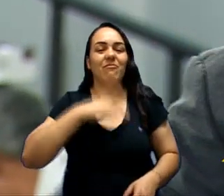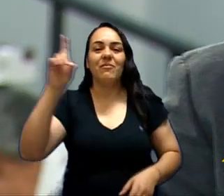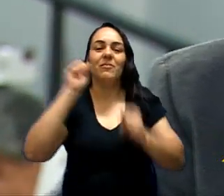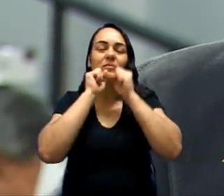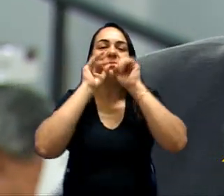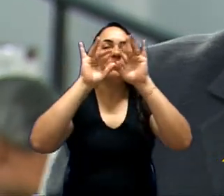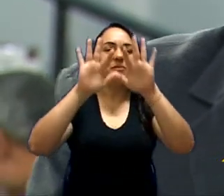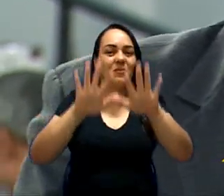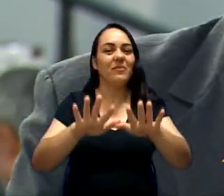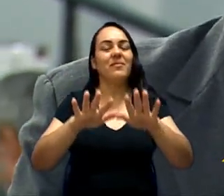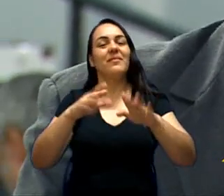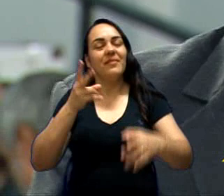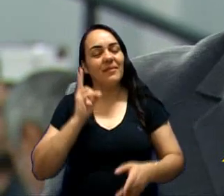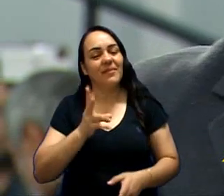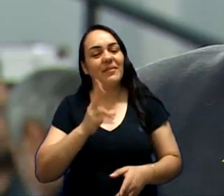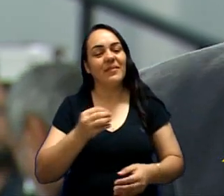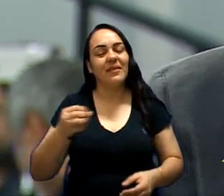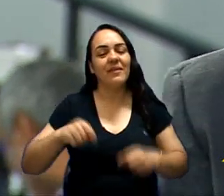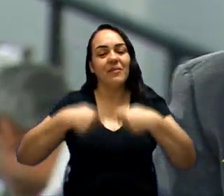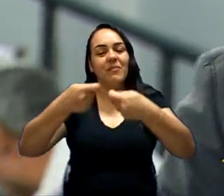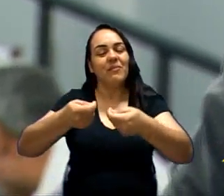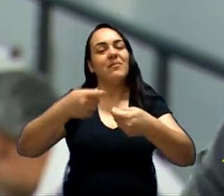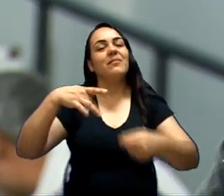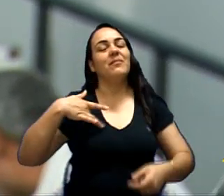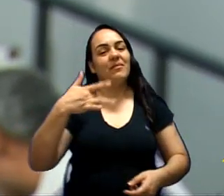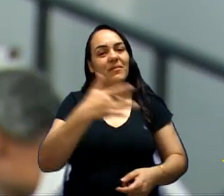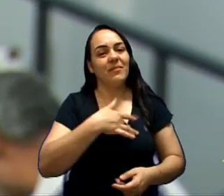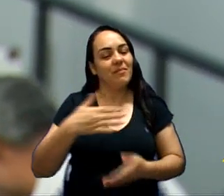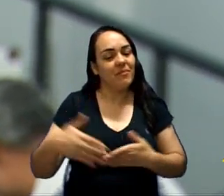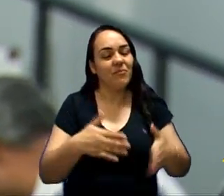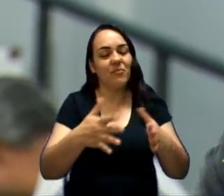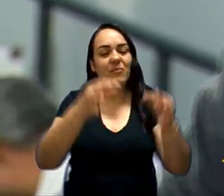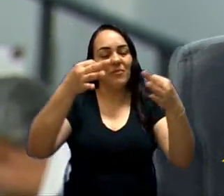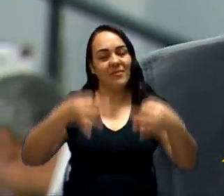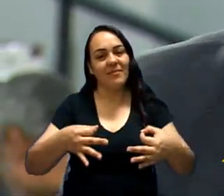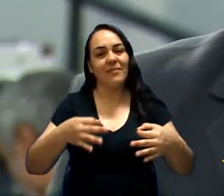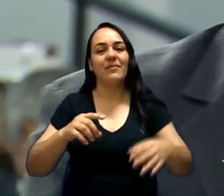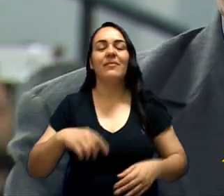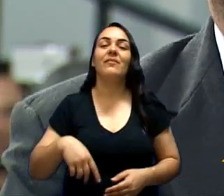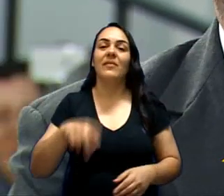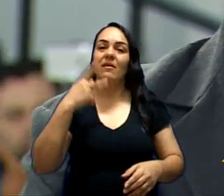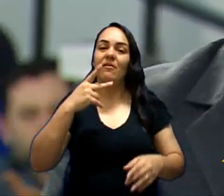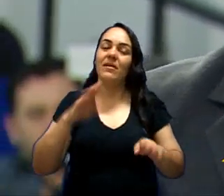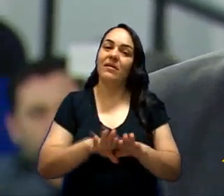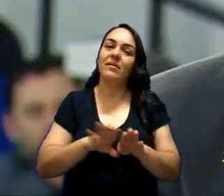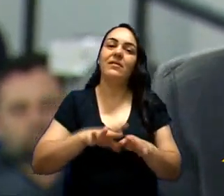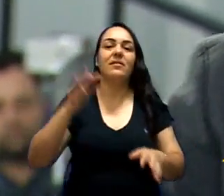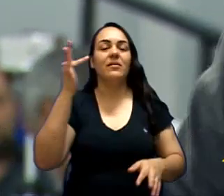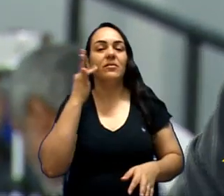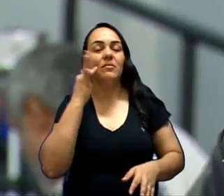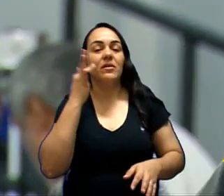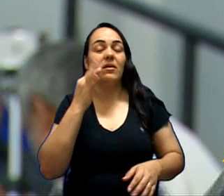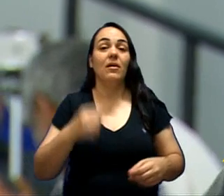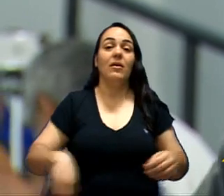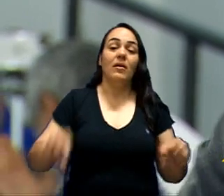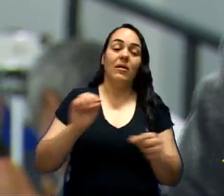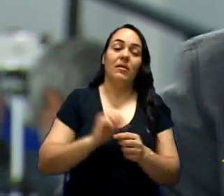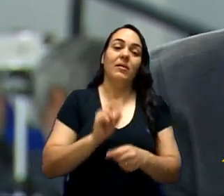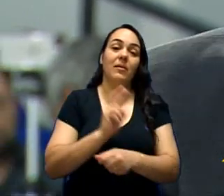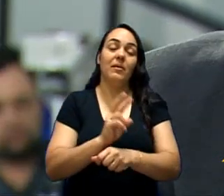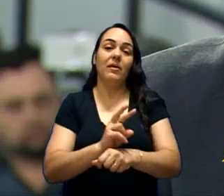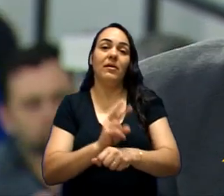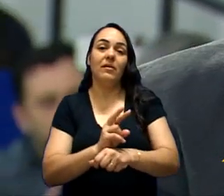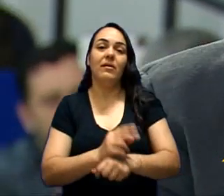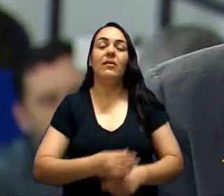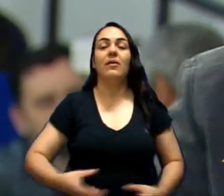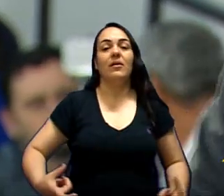vida e dando saúde e força para ele caminhar. E também, Fernando Dini, falando em prevenção de câncer, eu quero fazer aqui